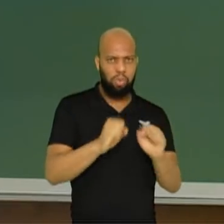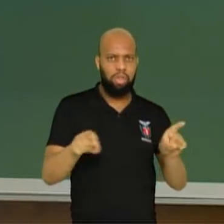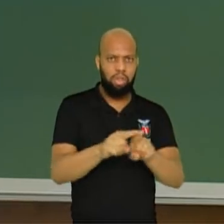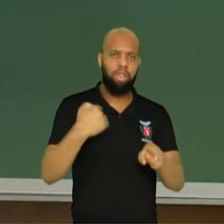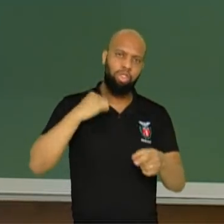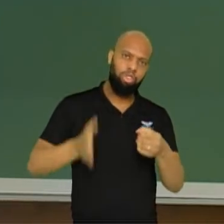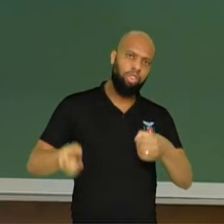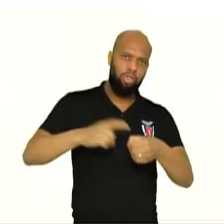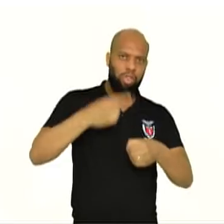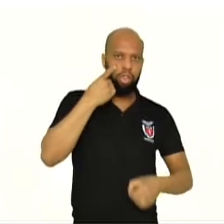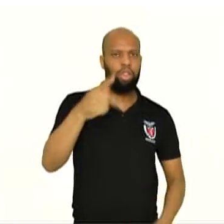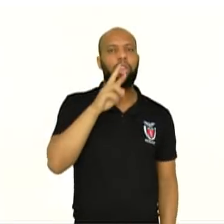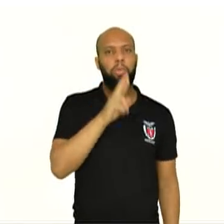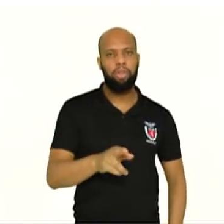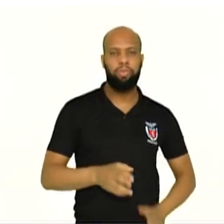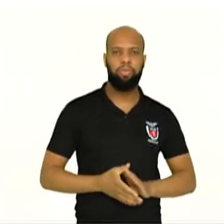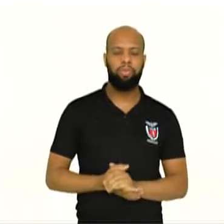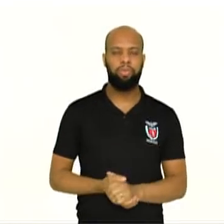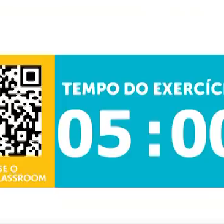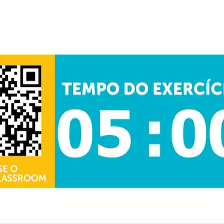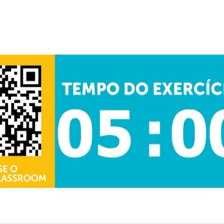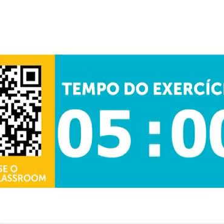daqui a pouquinho a gente volta para conferir.